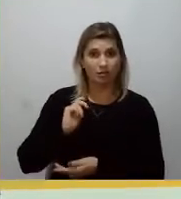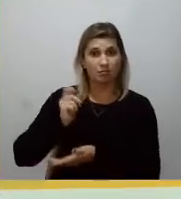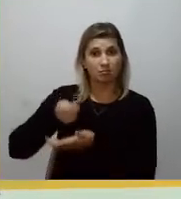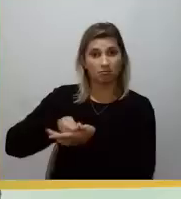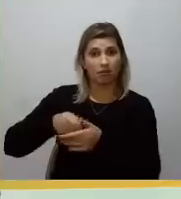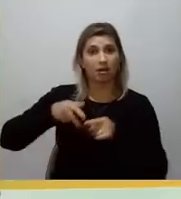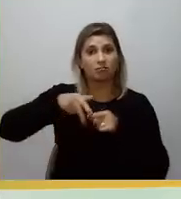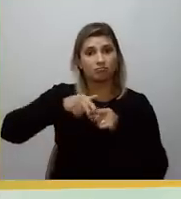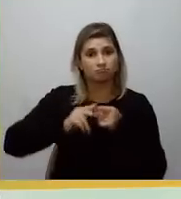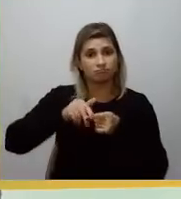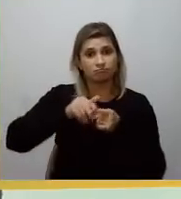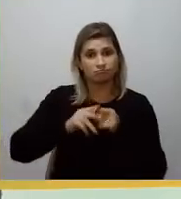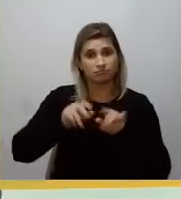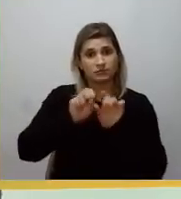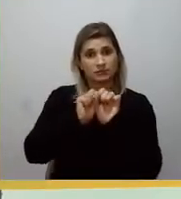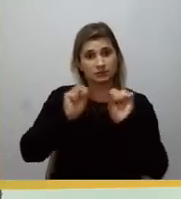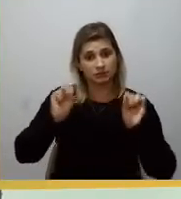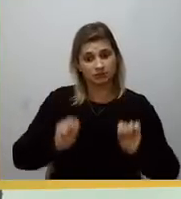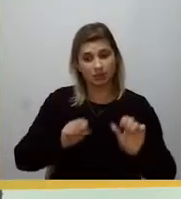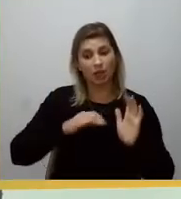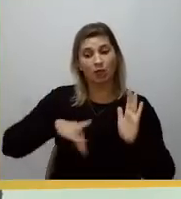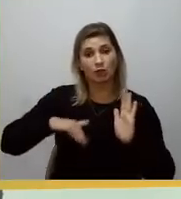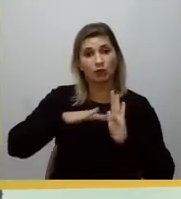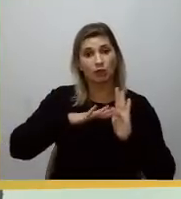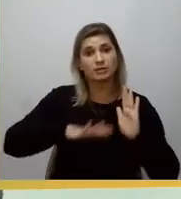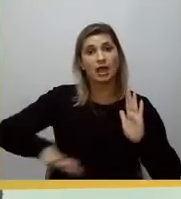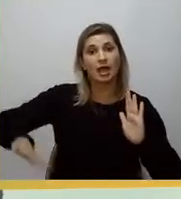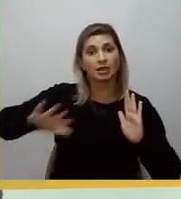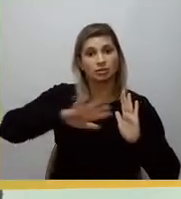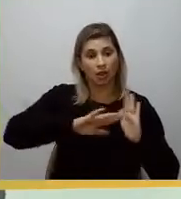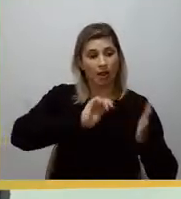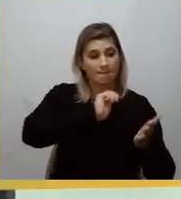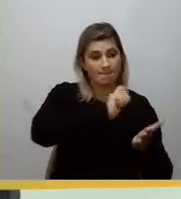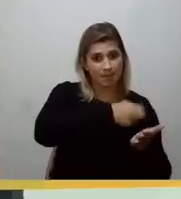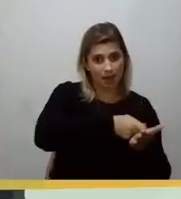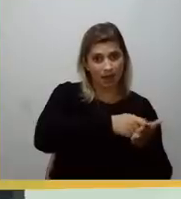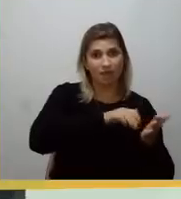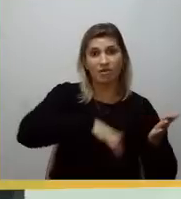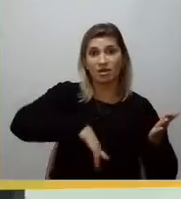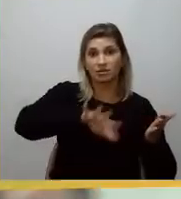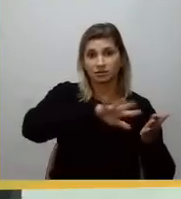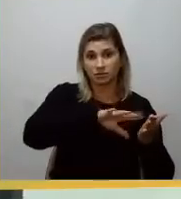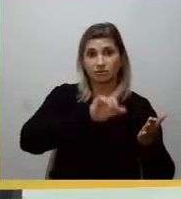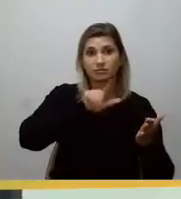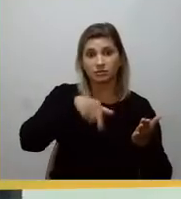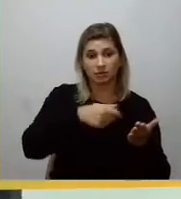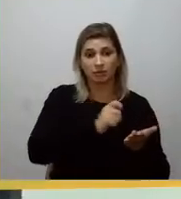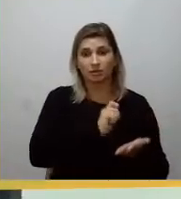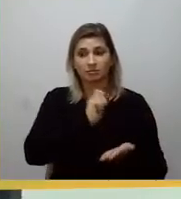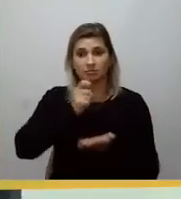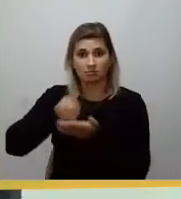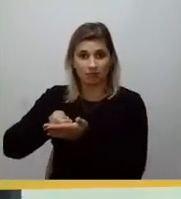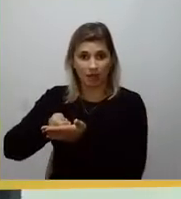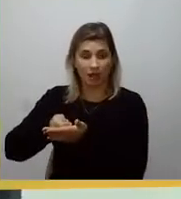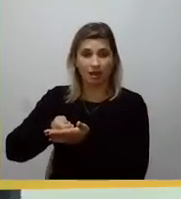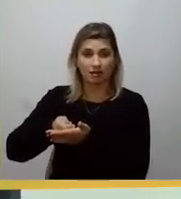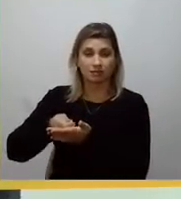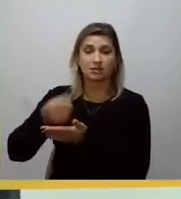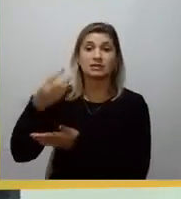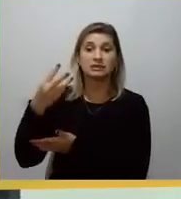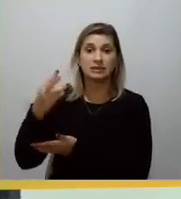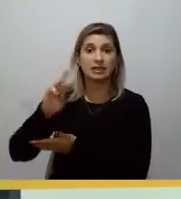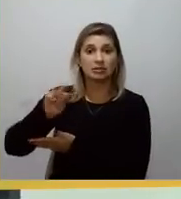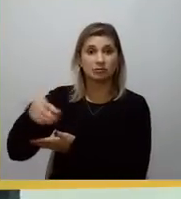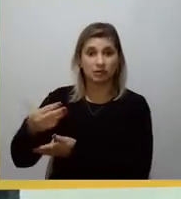do sistema daí em toda a região. Então, Lages pagava pela região e mandava todo mês 30 milhões, 3 milhões todo